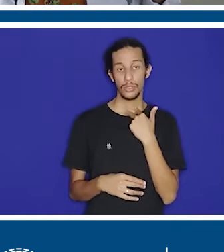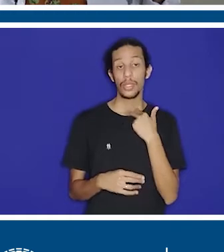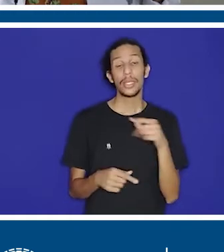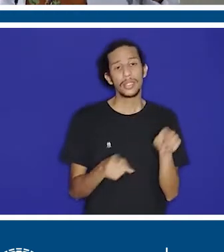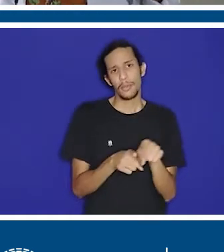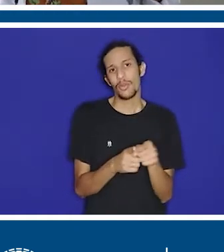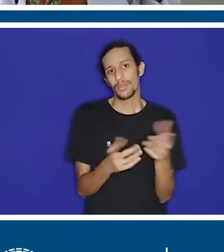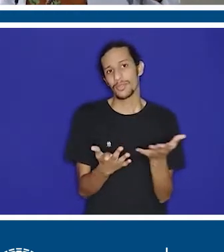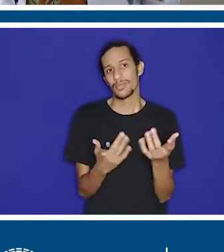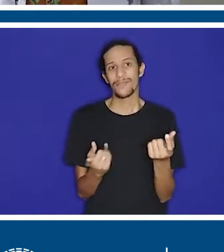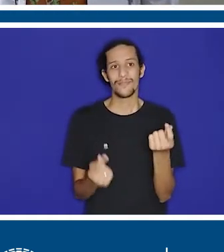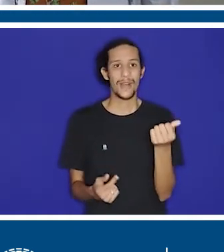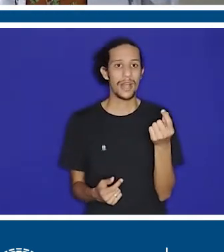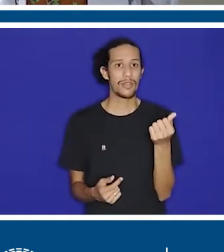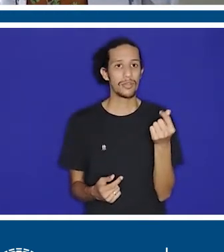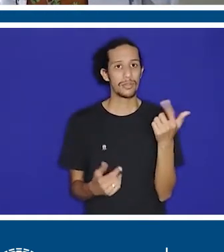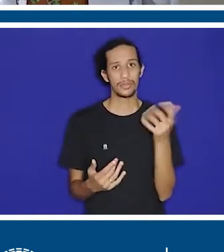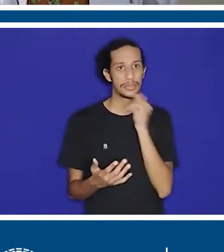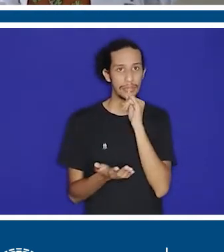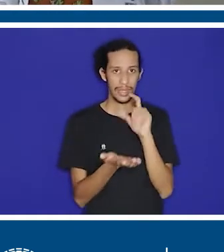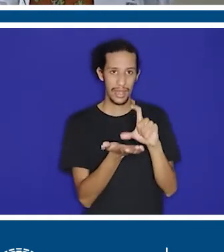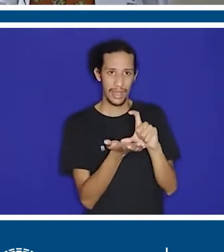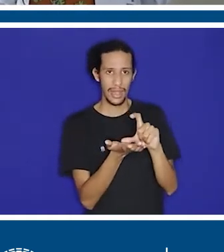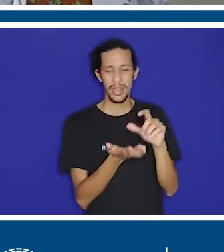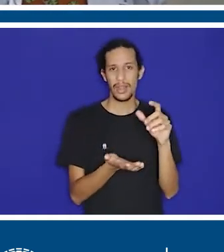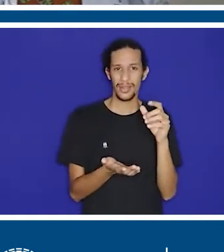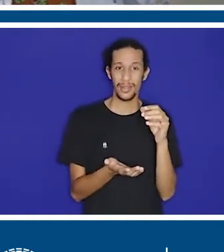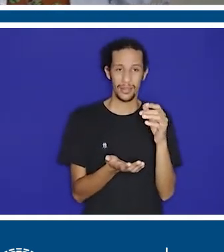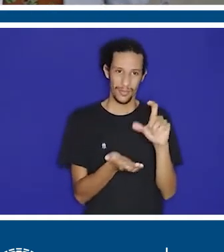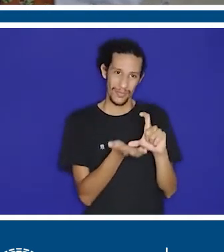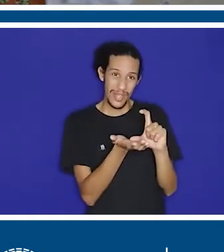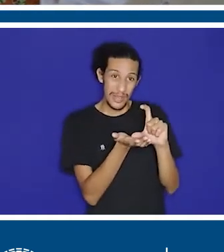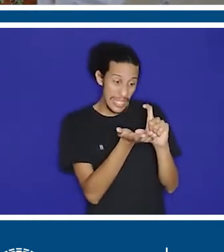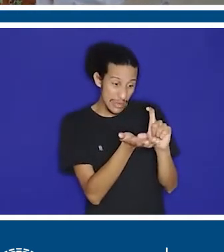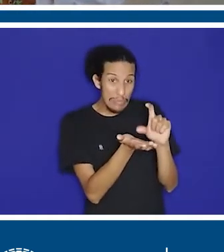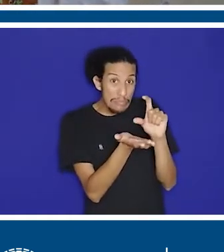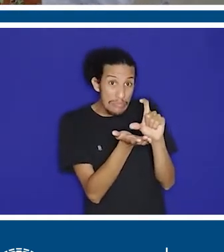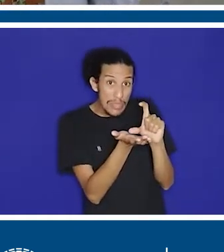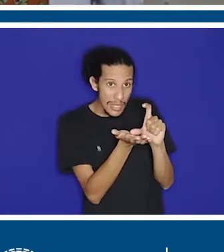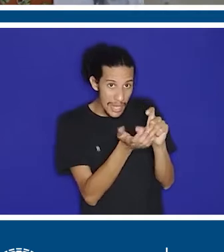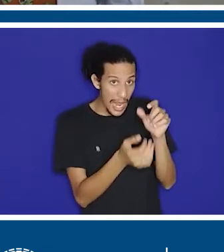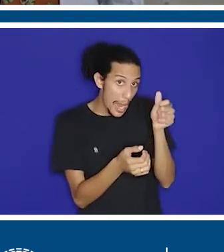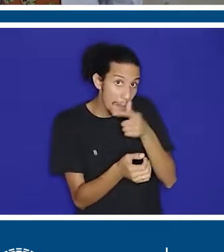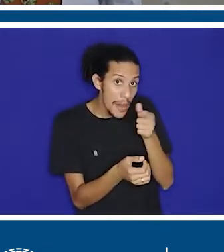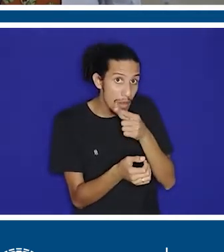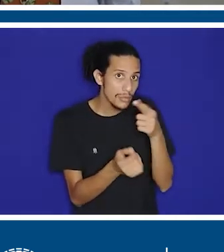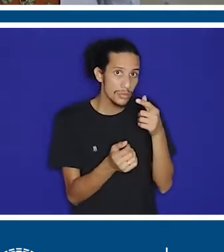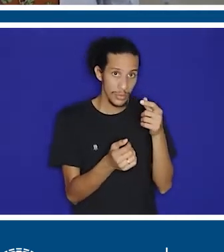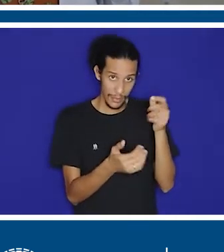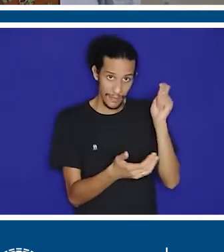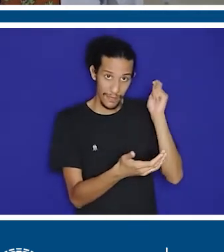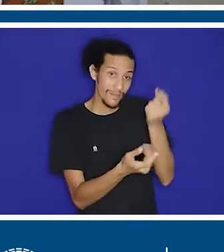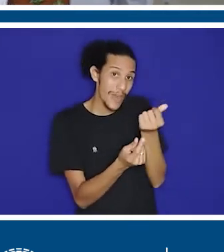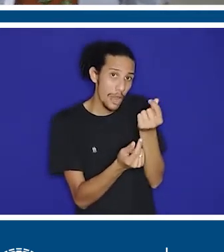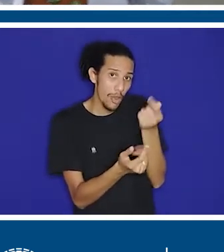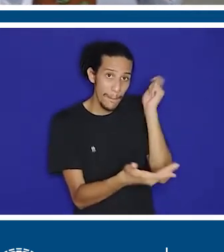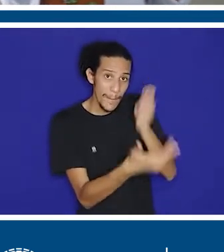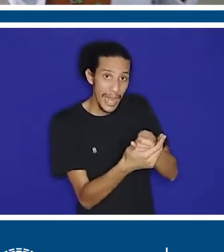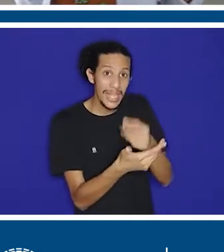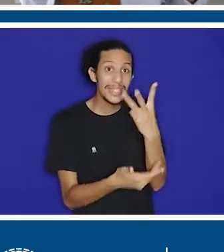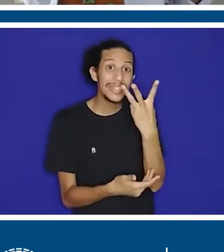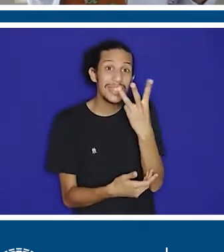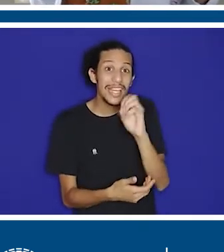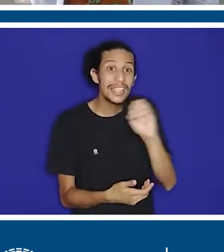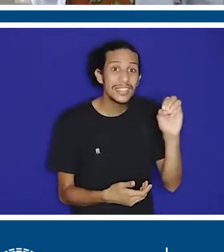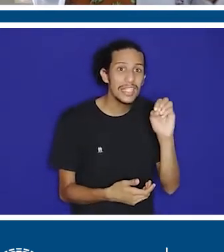o preço. Um vidrinho está entre 300 e R$1.000, dependendo da concentração, 300 de